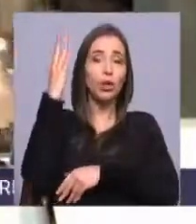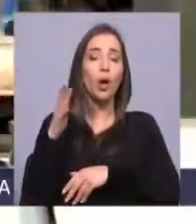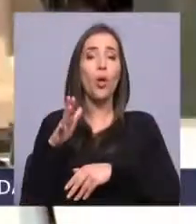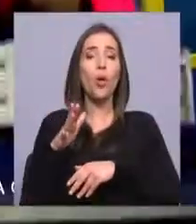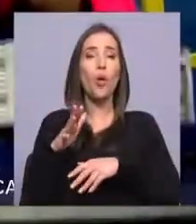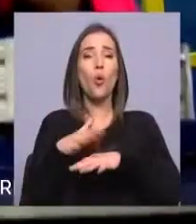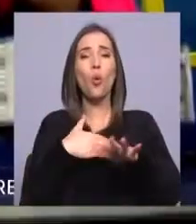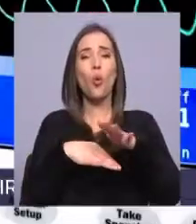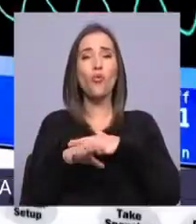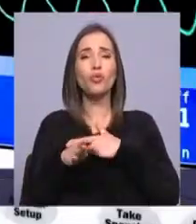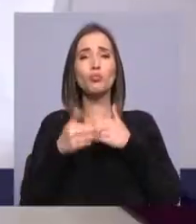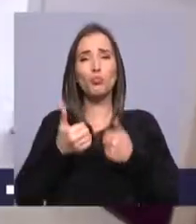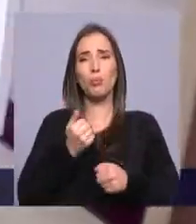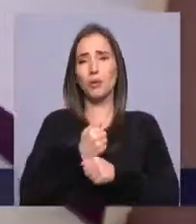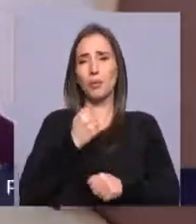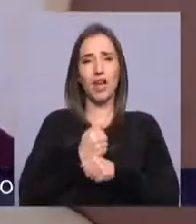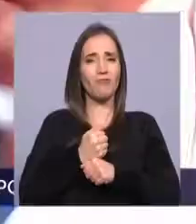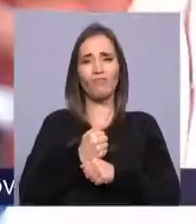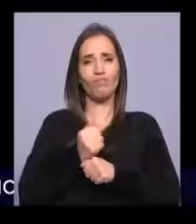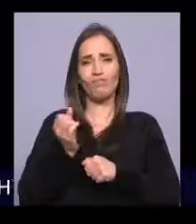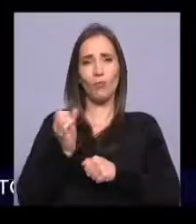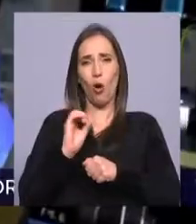confortáveis para poder trabalhar. Por isso dá jeito